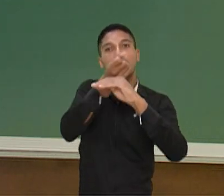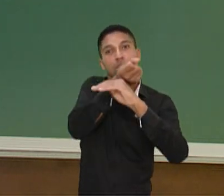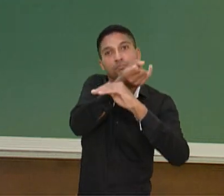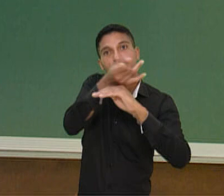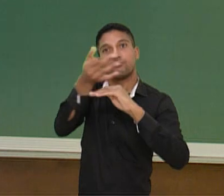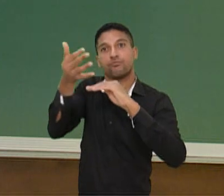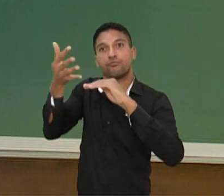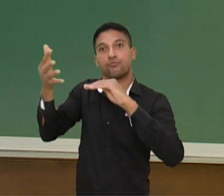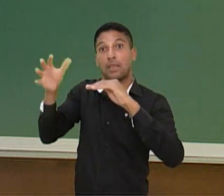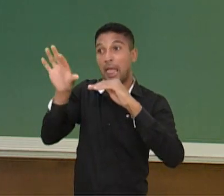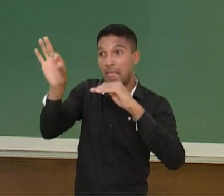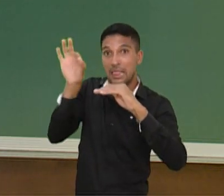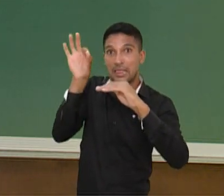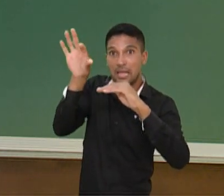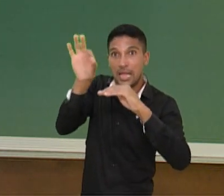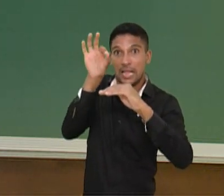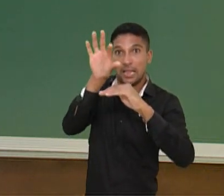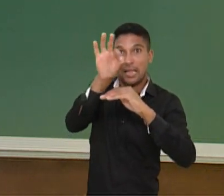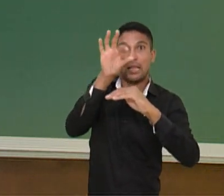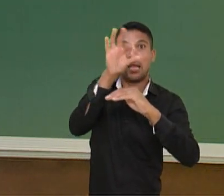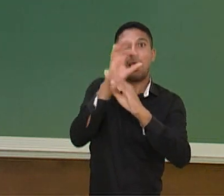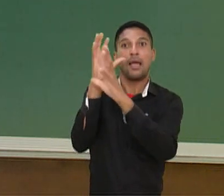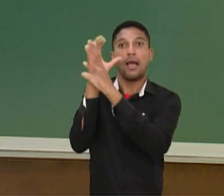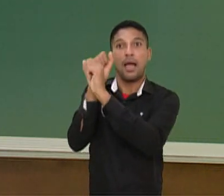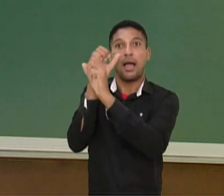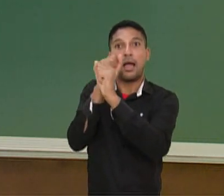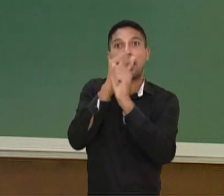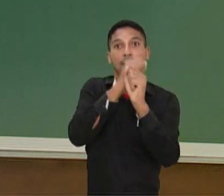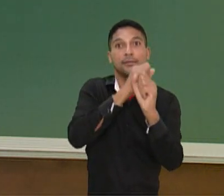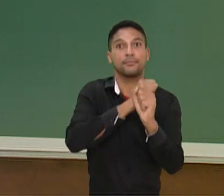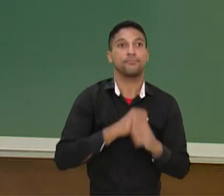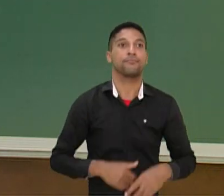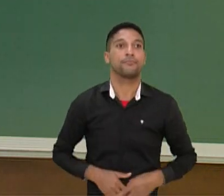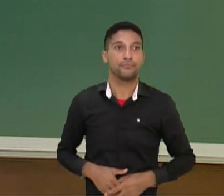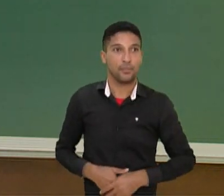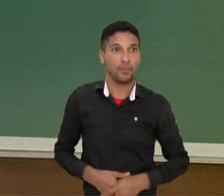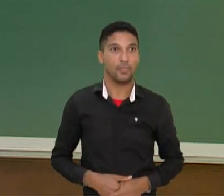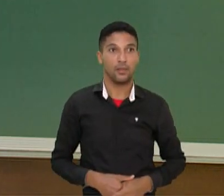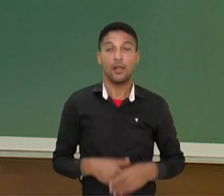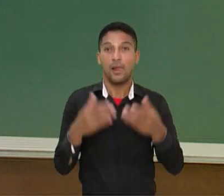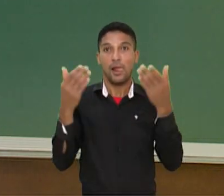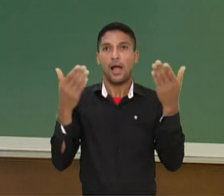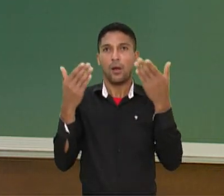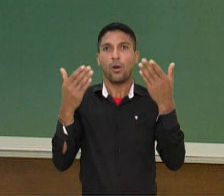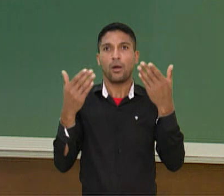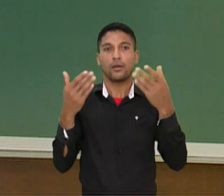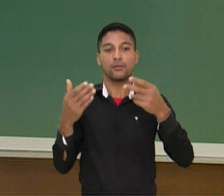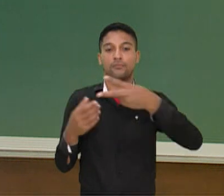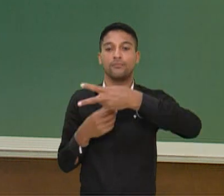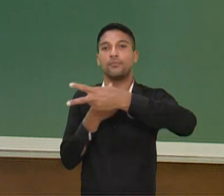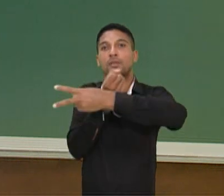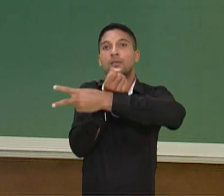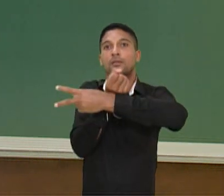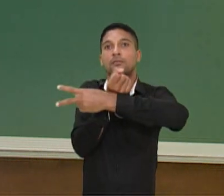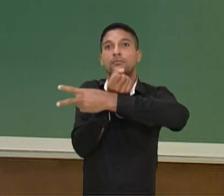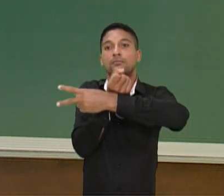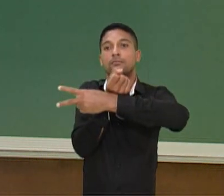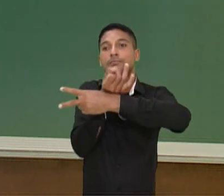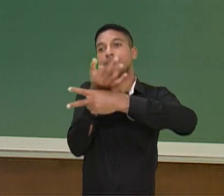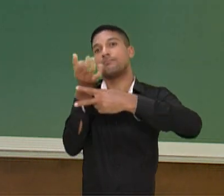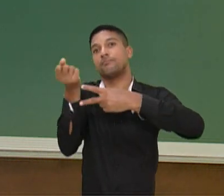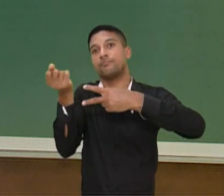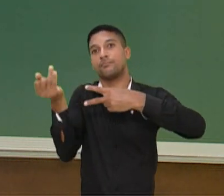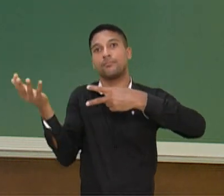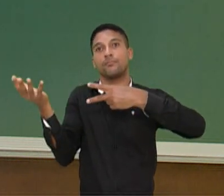Vai aí do jeito que você sabe, tá bom? Agora eu cheguei numa equação. Como que eu resolvo uma equação? Letra